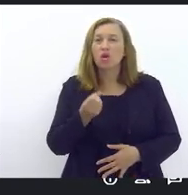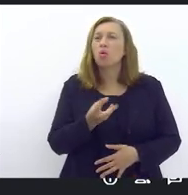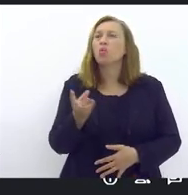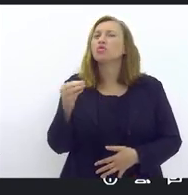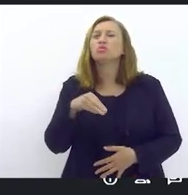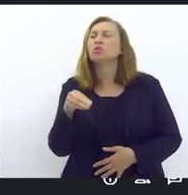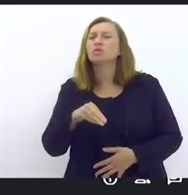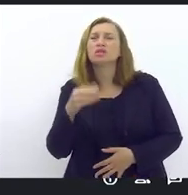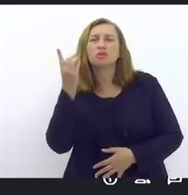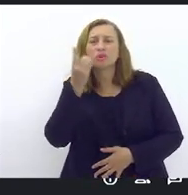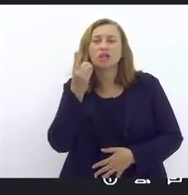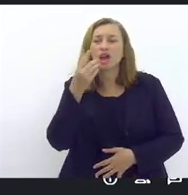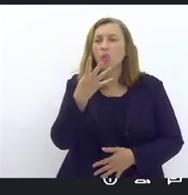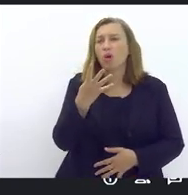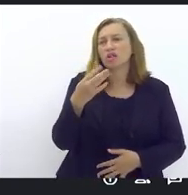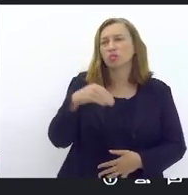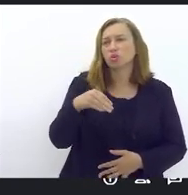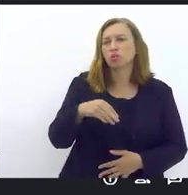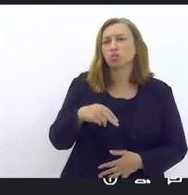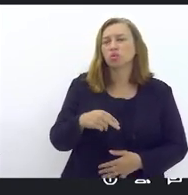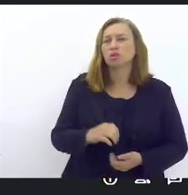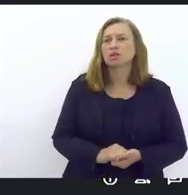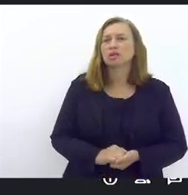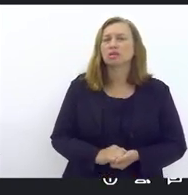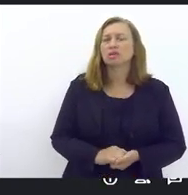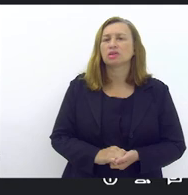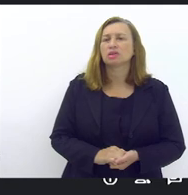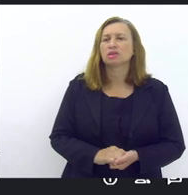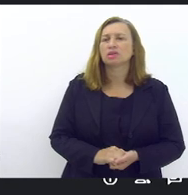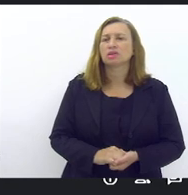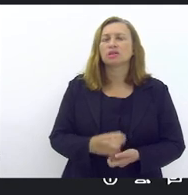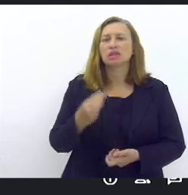eu tenho, deputado? 4 minutos. Com 3 eu te lembro.